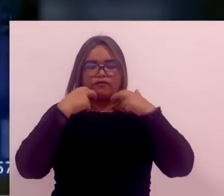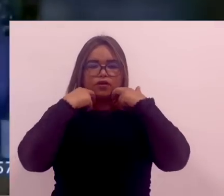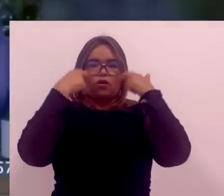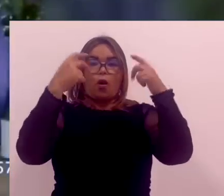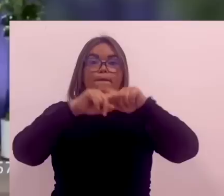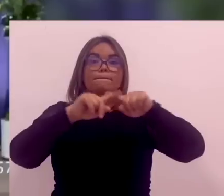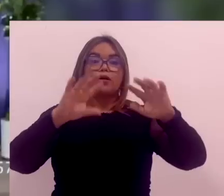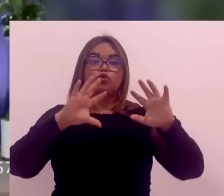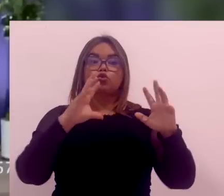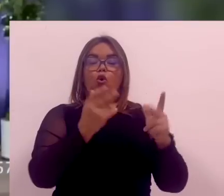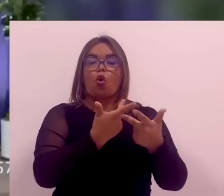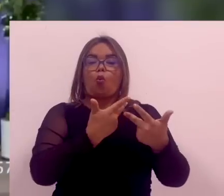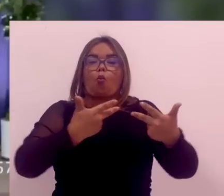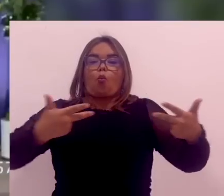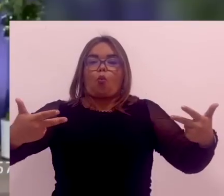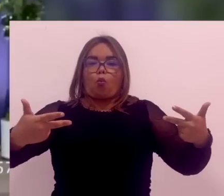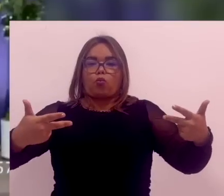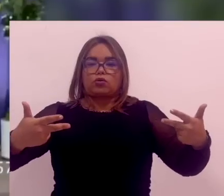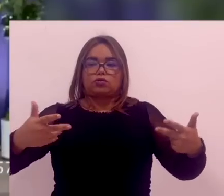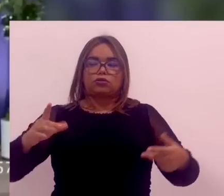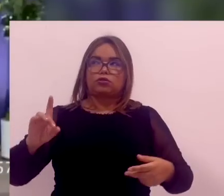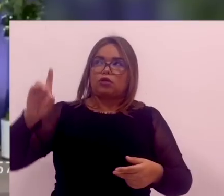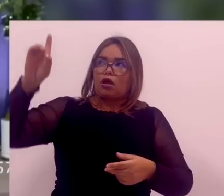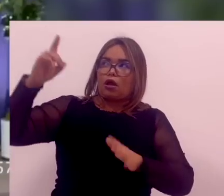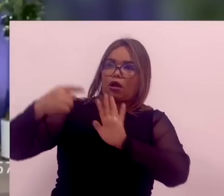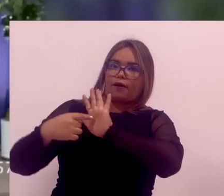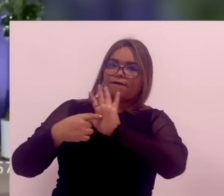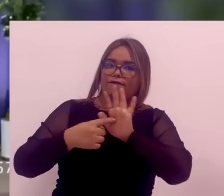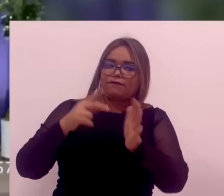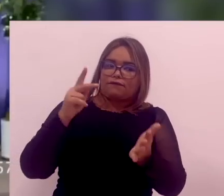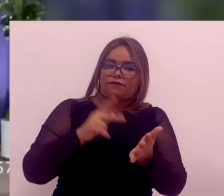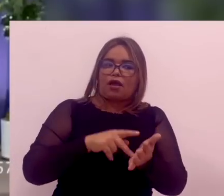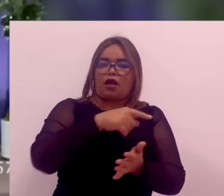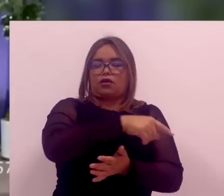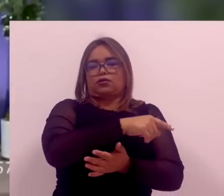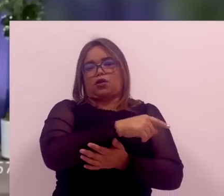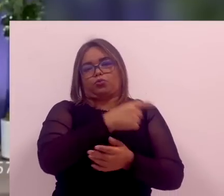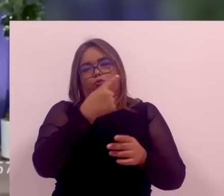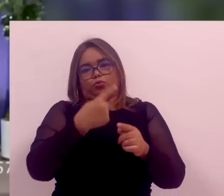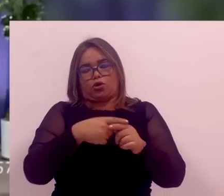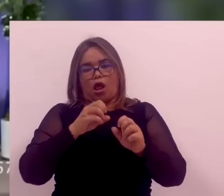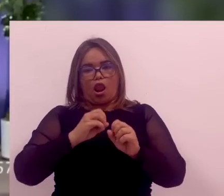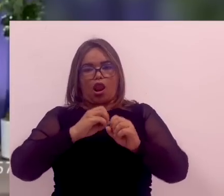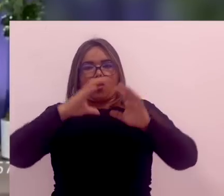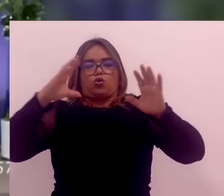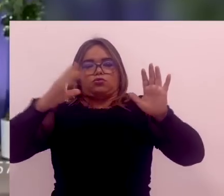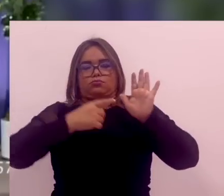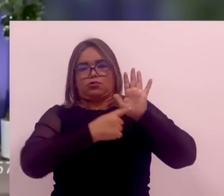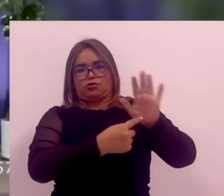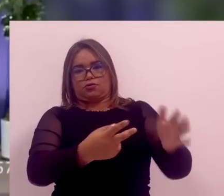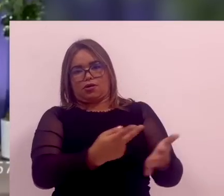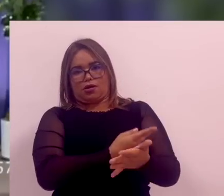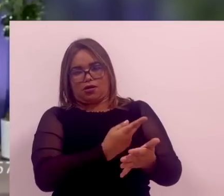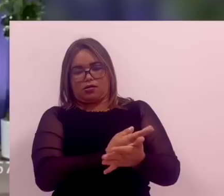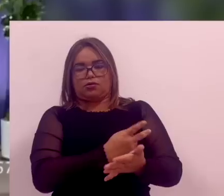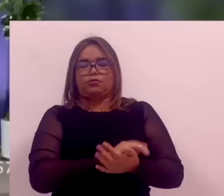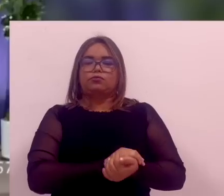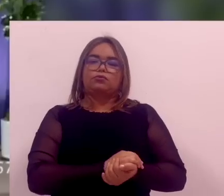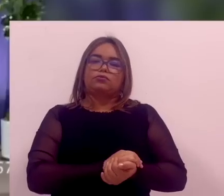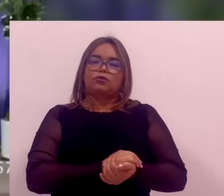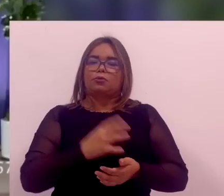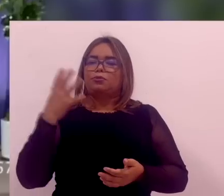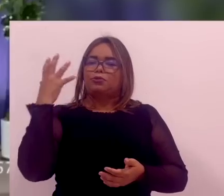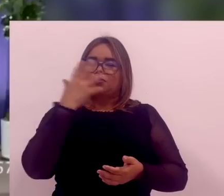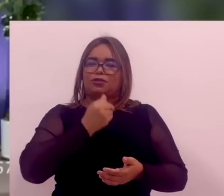todas as coisas, quando reprovadas pela luz, se tornam manifestas, porque tudo que se manifesta é luz. Quão linda